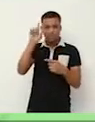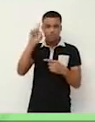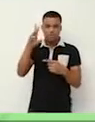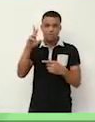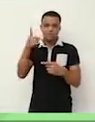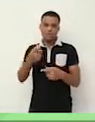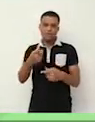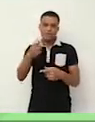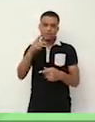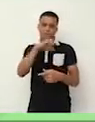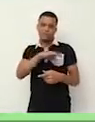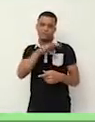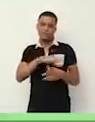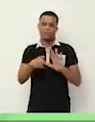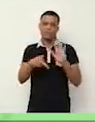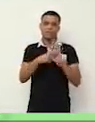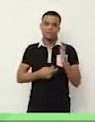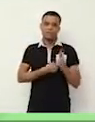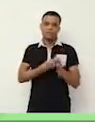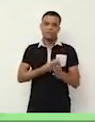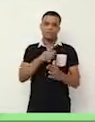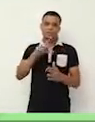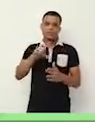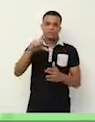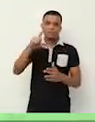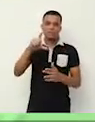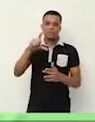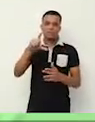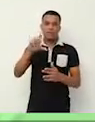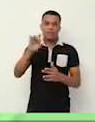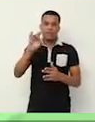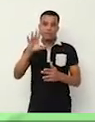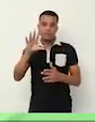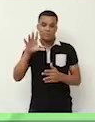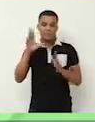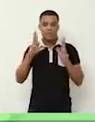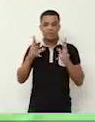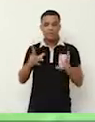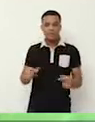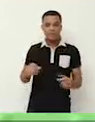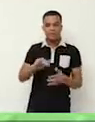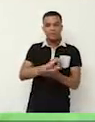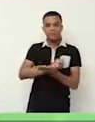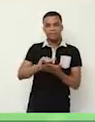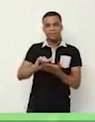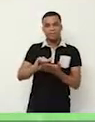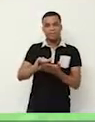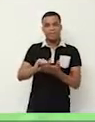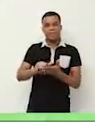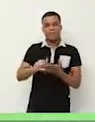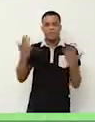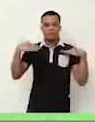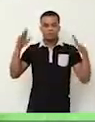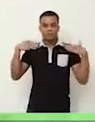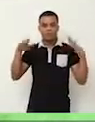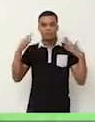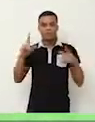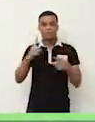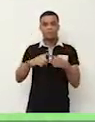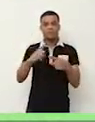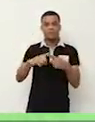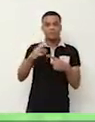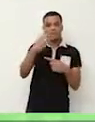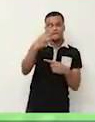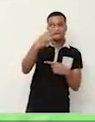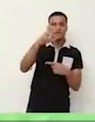pra encher o bolso, não fazer nada pra gente. Podia passar uma máquina mesmo, que não arrumou lá embaixo. Mas isso aqui não é obra do Parque Linear também. Cadê o dinheiro? Cadê